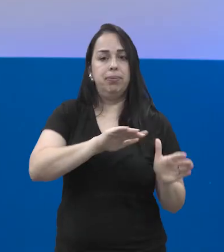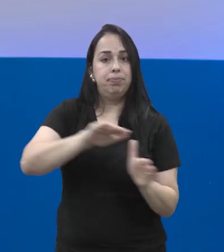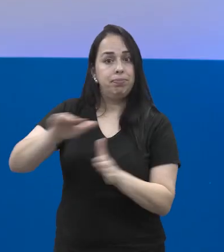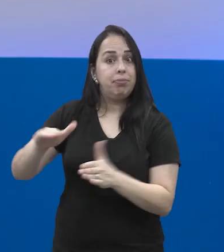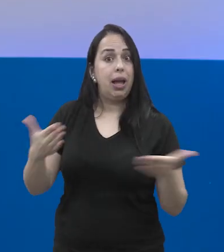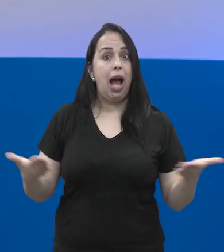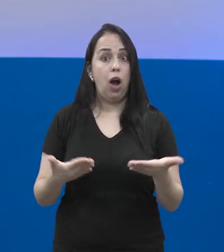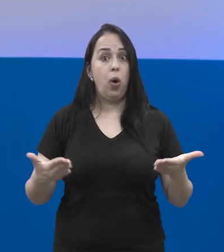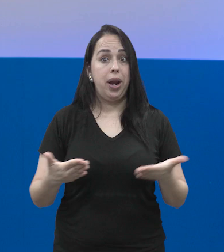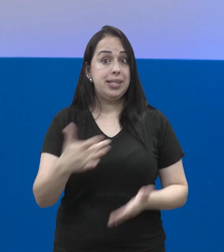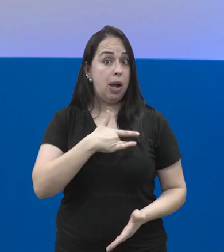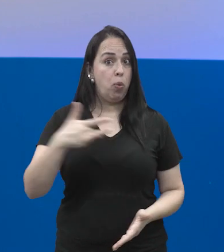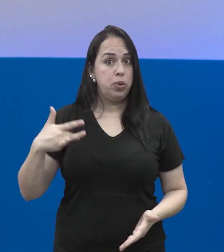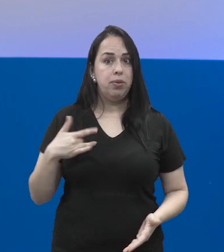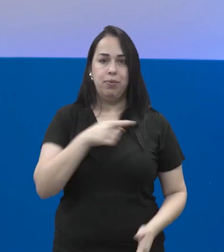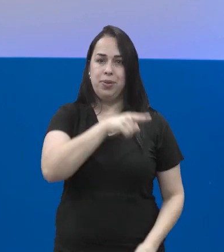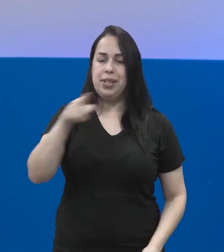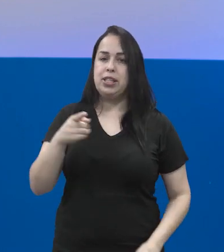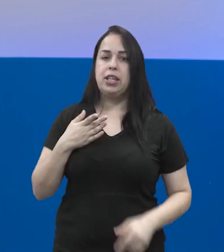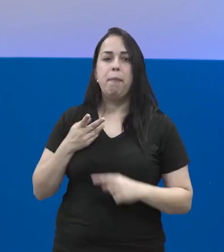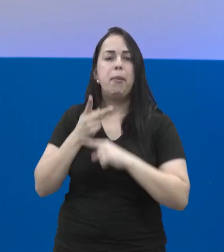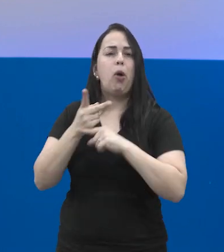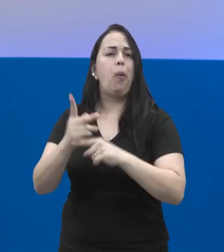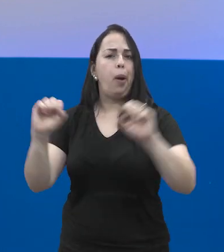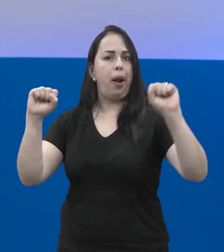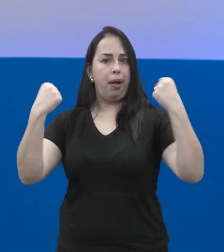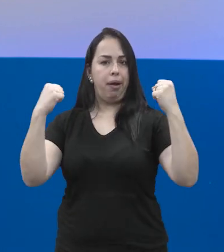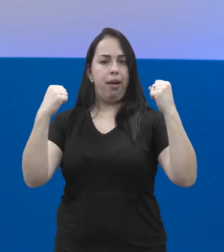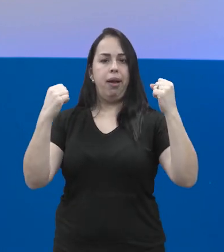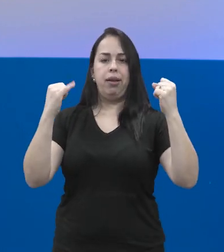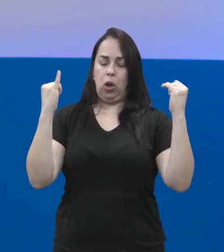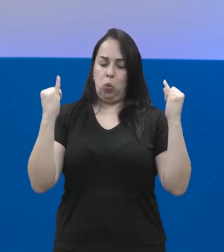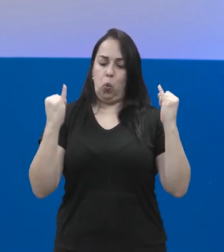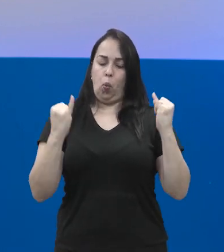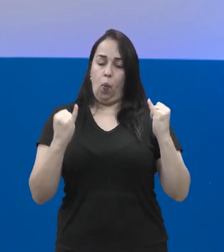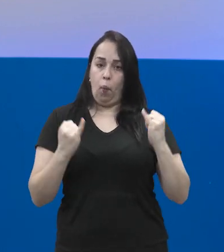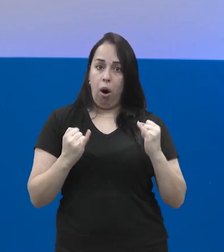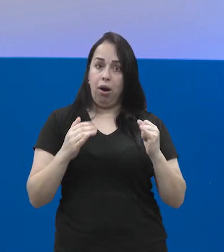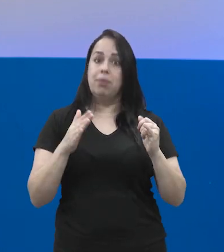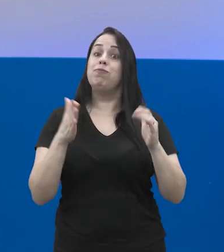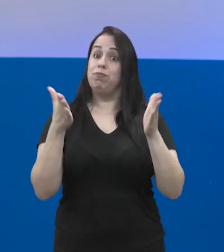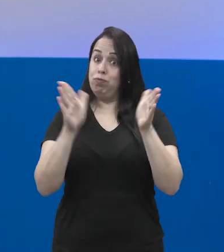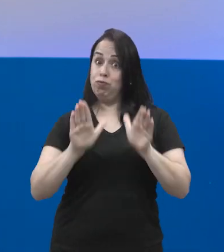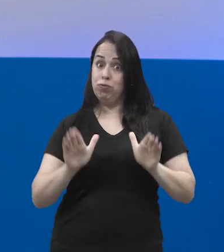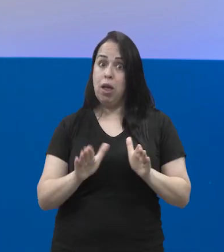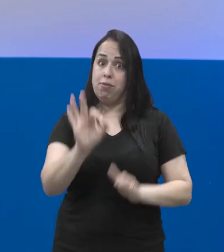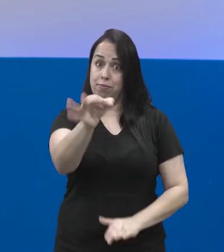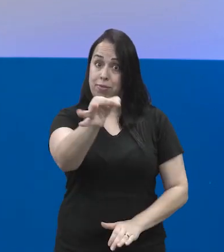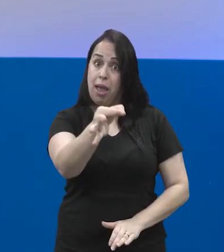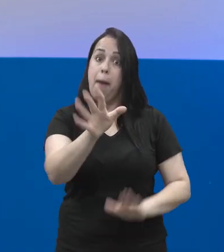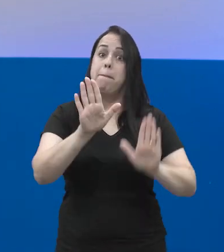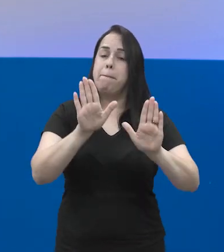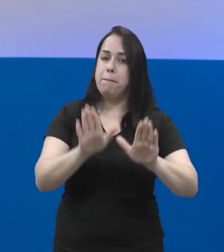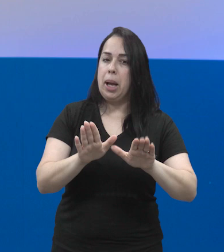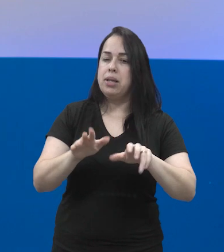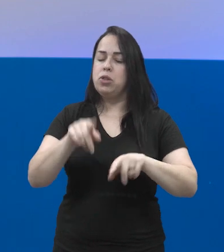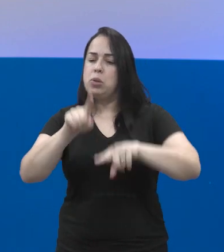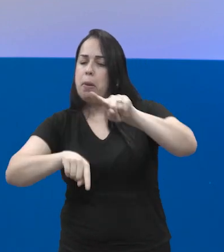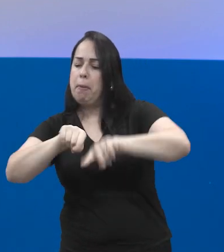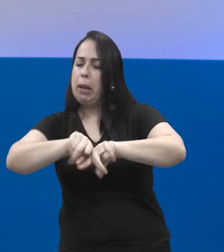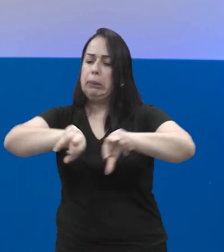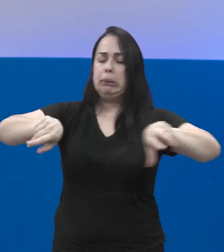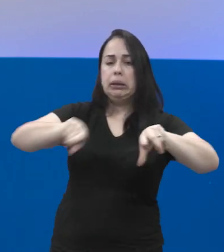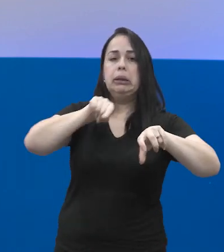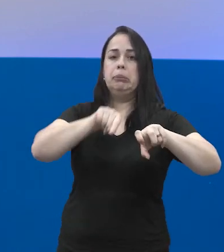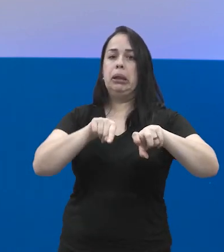lei. Nosso assunto agora é saúde. Quem frequenta a academia busca benefícios com a atividade física, né? Mas